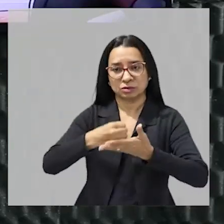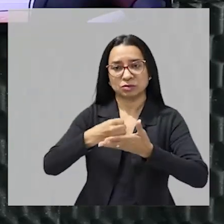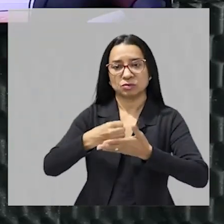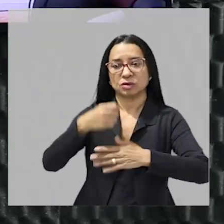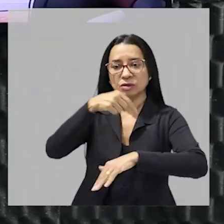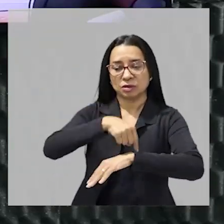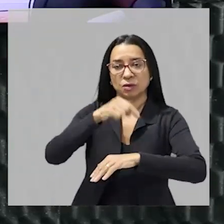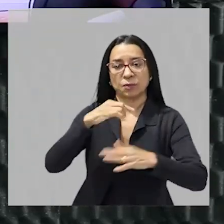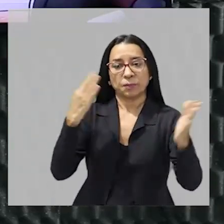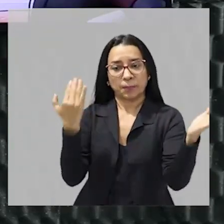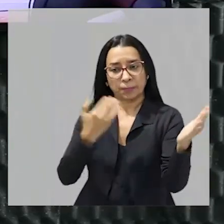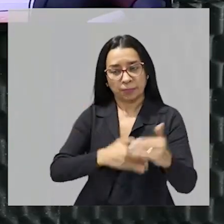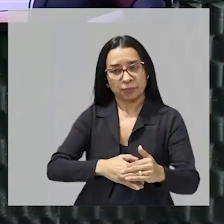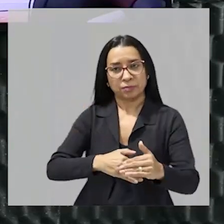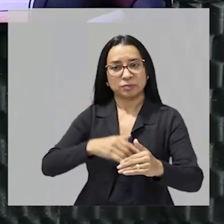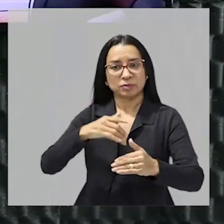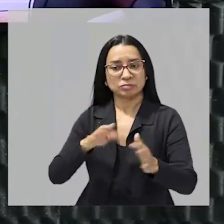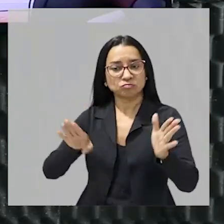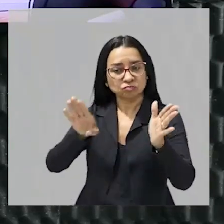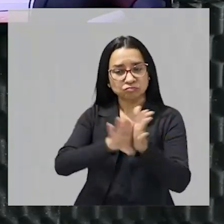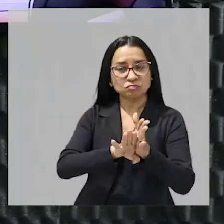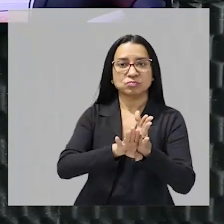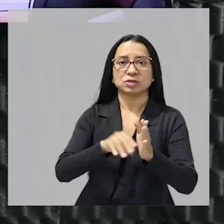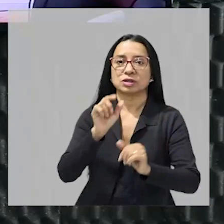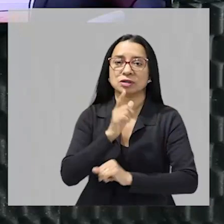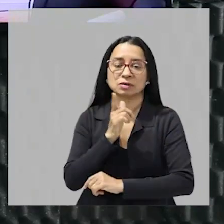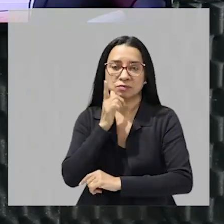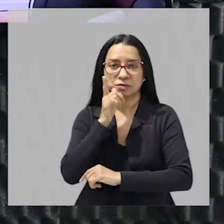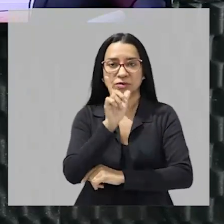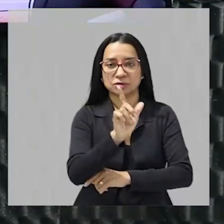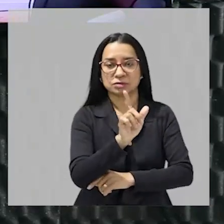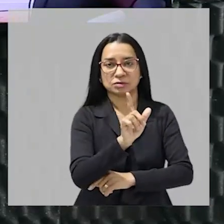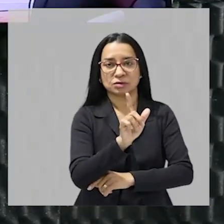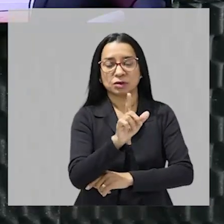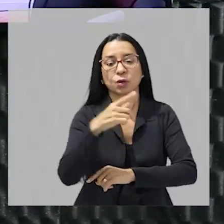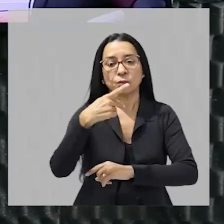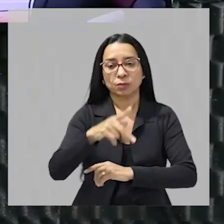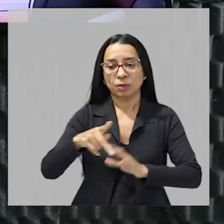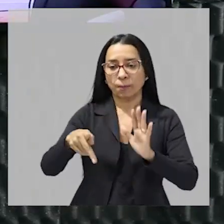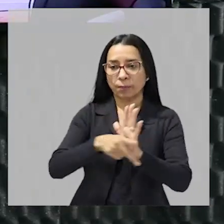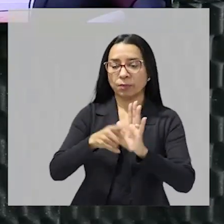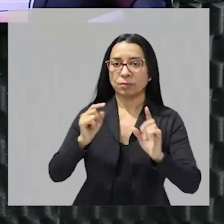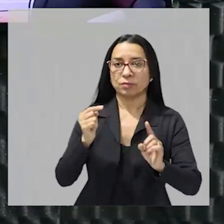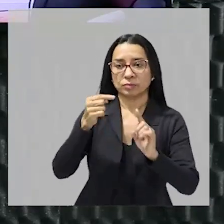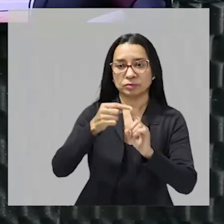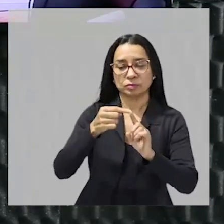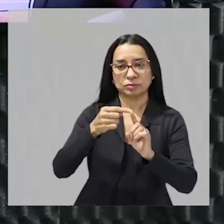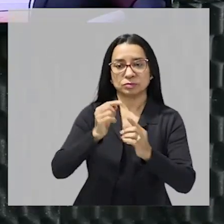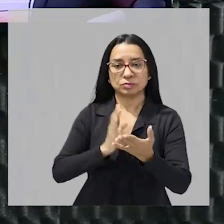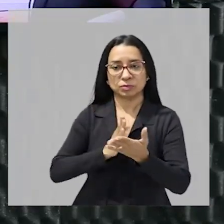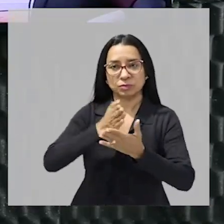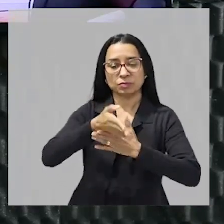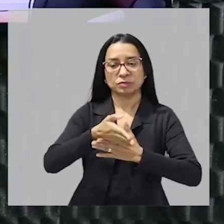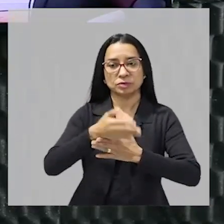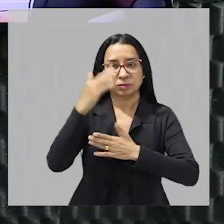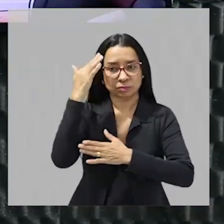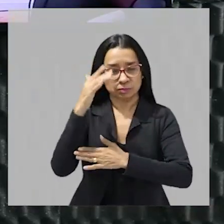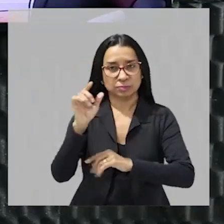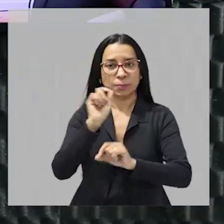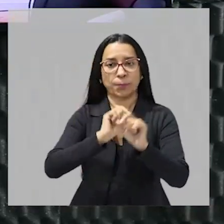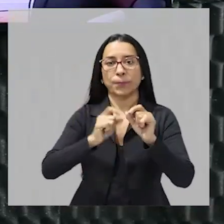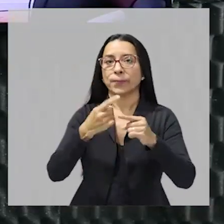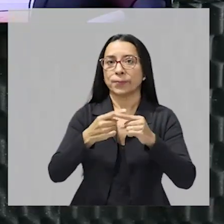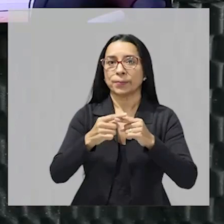chegar lá e, ó, gabaritar e, claro, alcançar o teu objetivo, a tua aprovação, o teu sonho, porque essa é